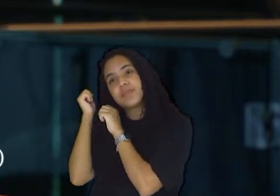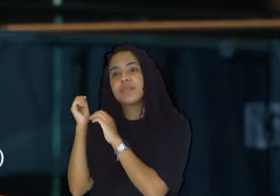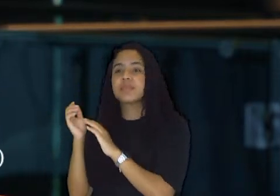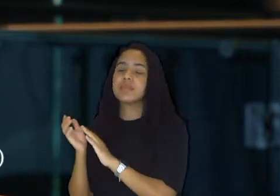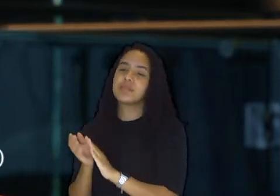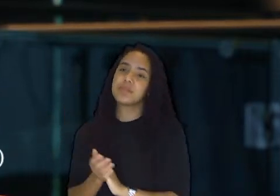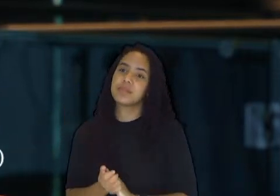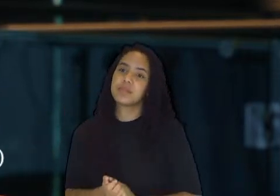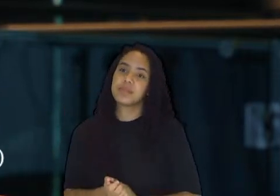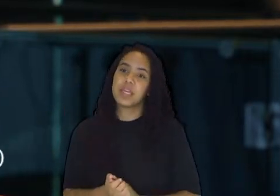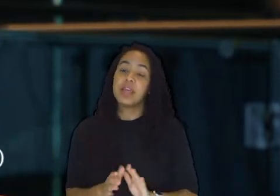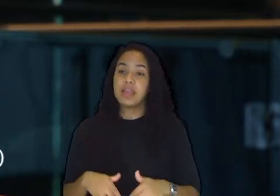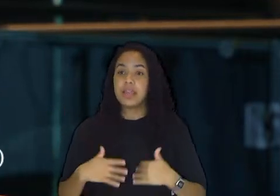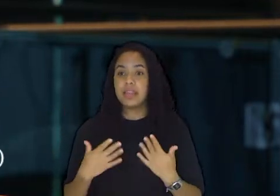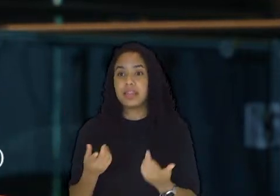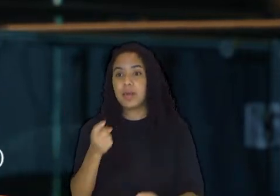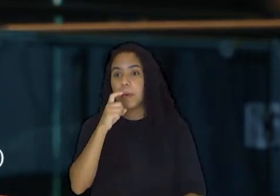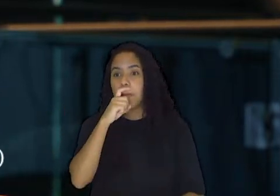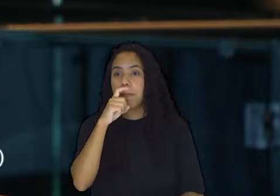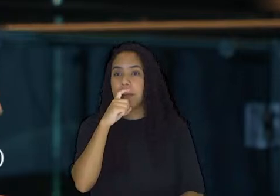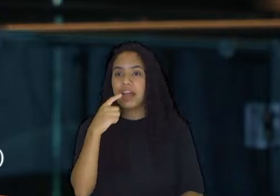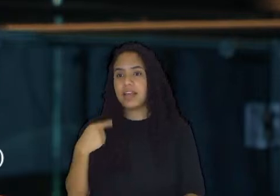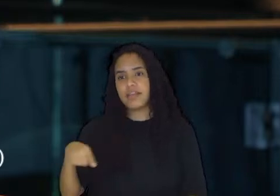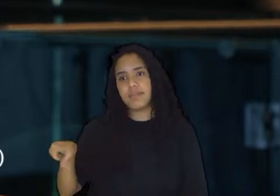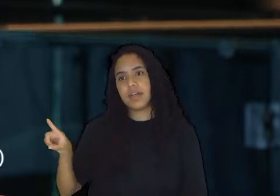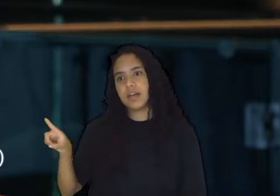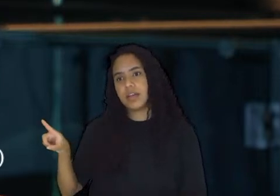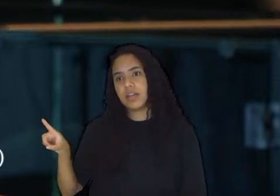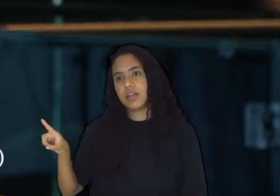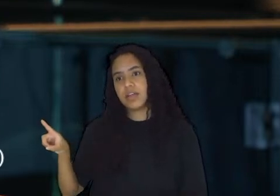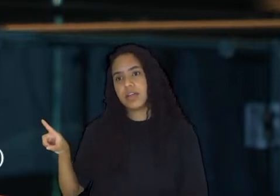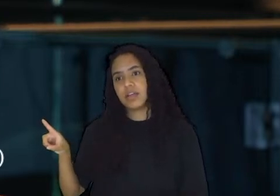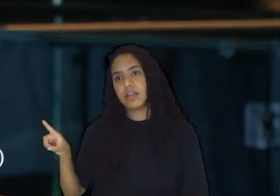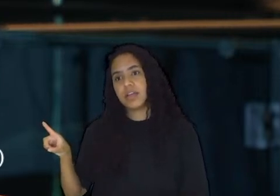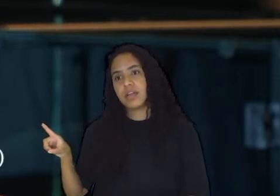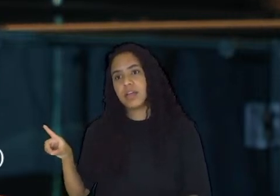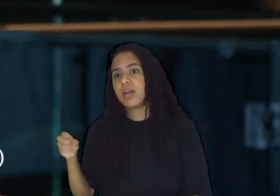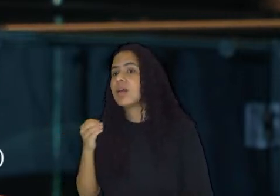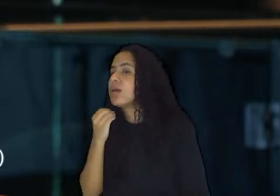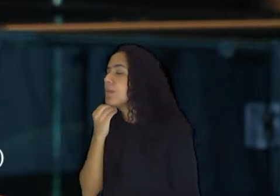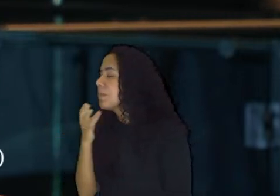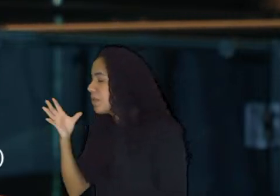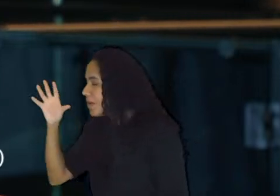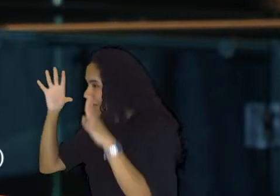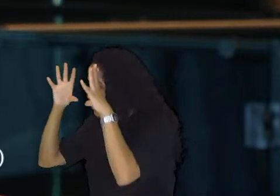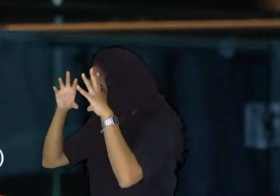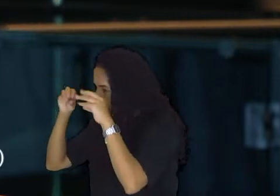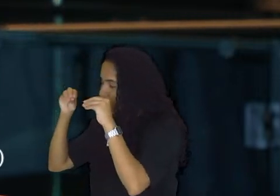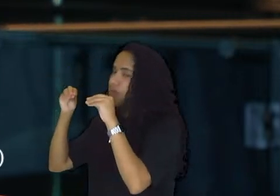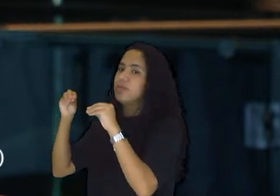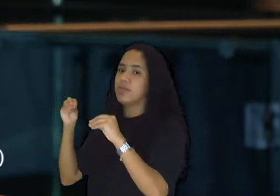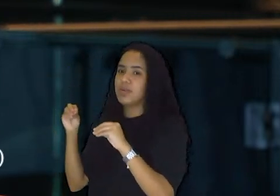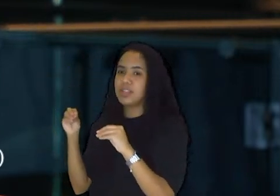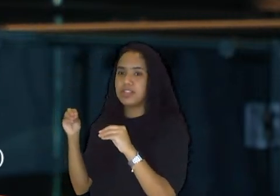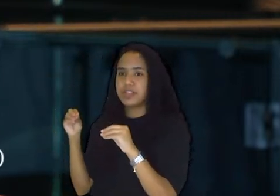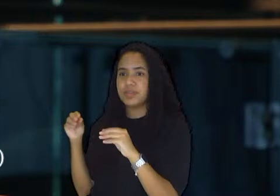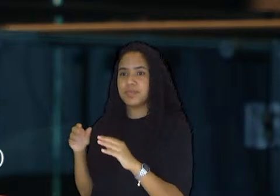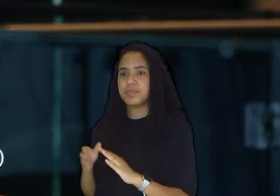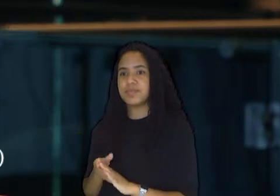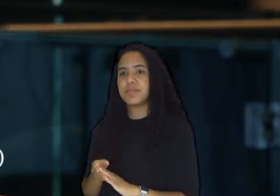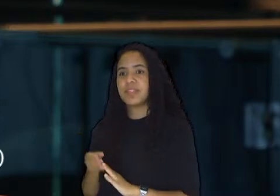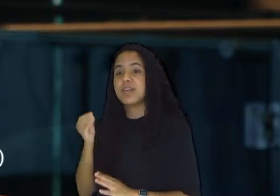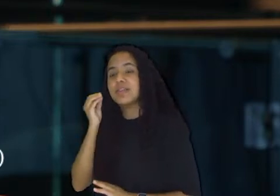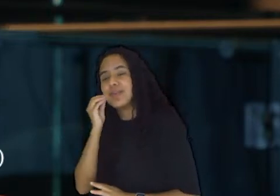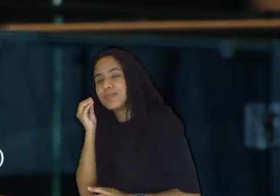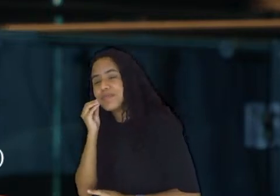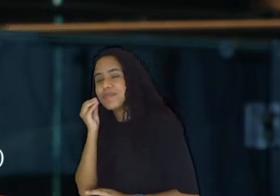fizemos isso durante muitos anos, hoje são as nossas filhas que vão dar boa noite para nós. A gente pede um beijo para elas, vem dar um beijo na